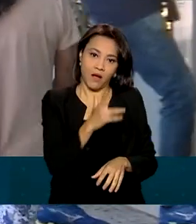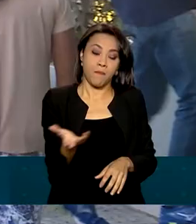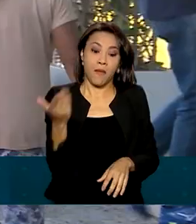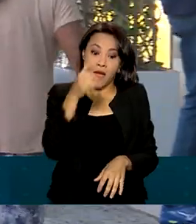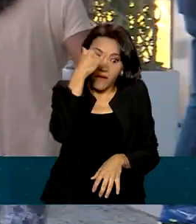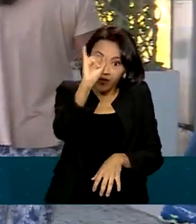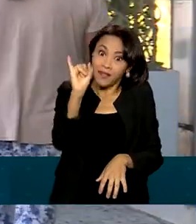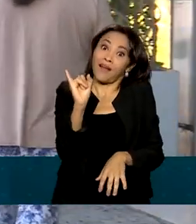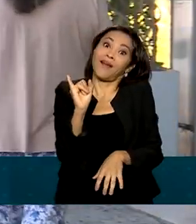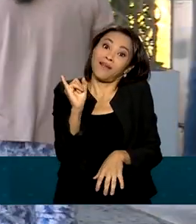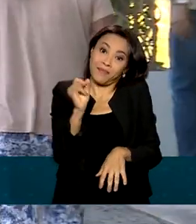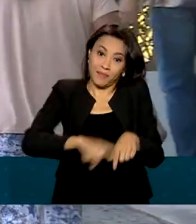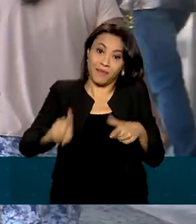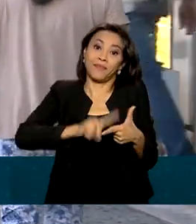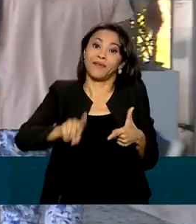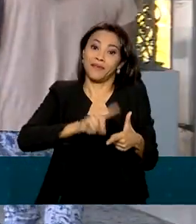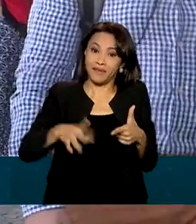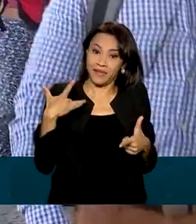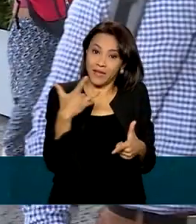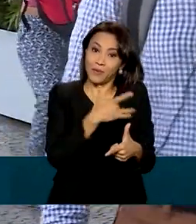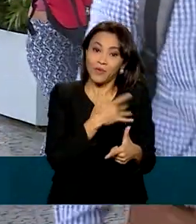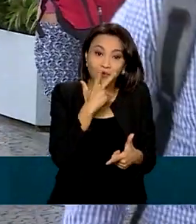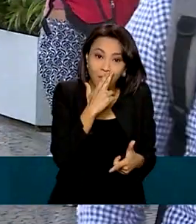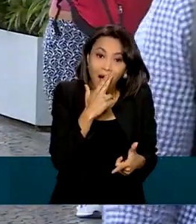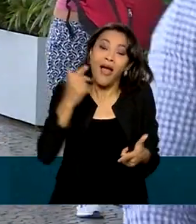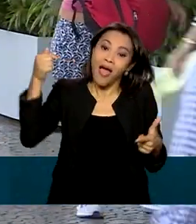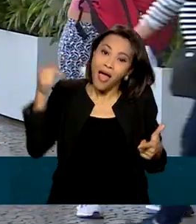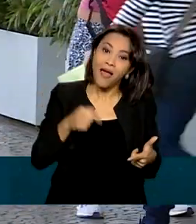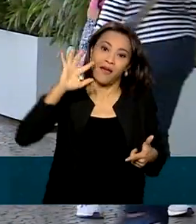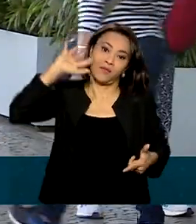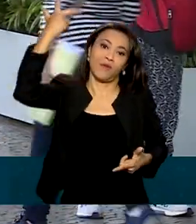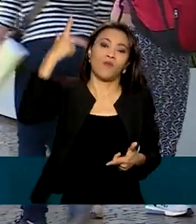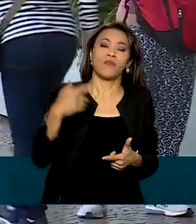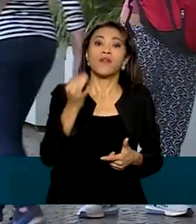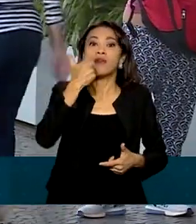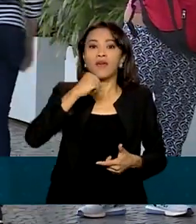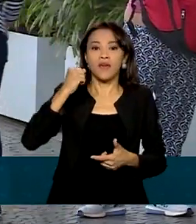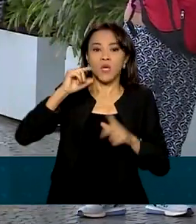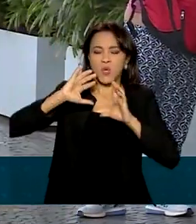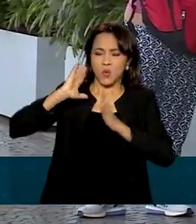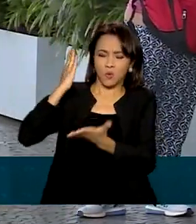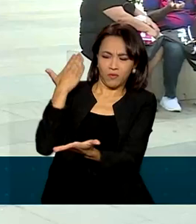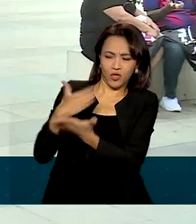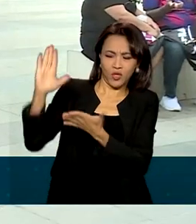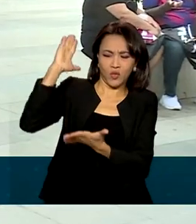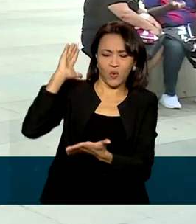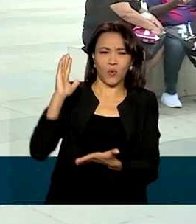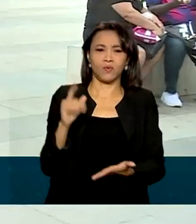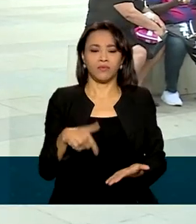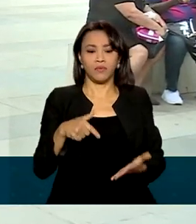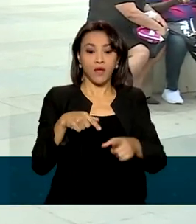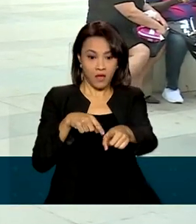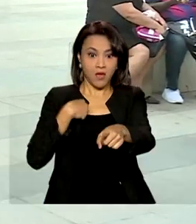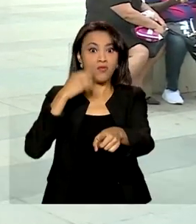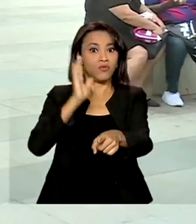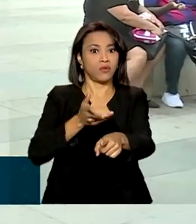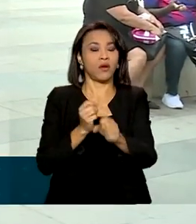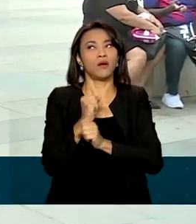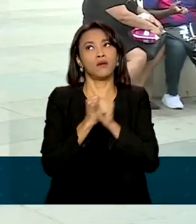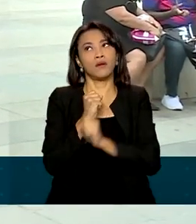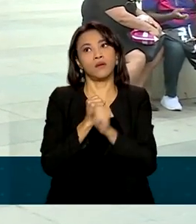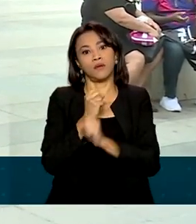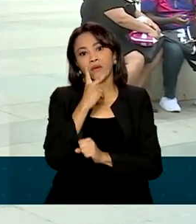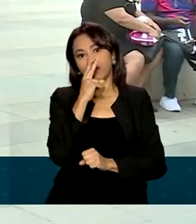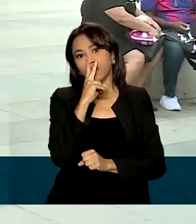não fumar é a única solução quem venceu visse o garante tudo vale a pena já fumei durante muitos anos